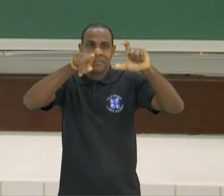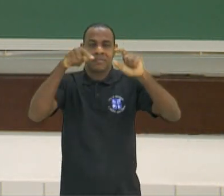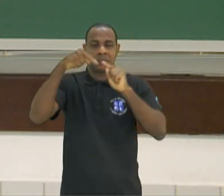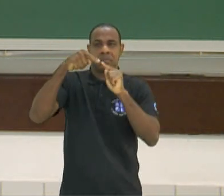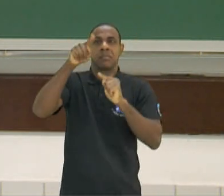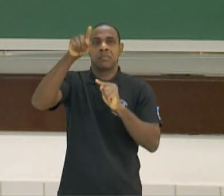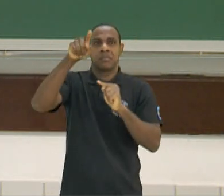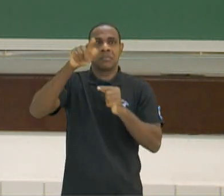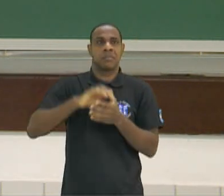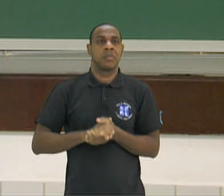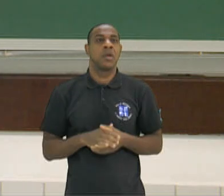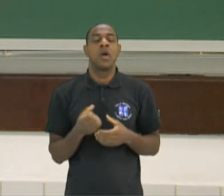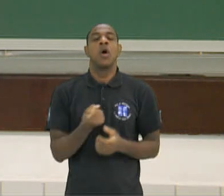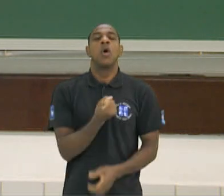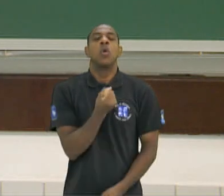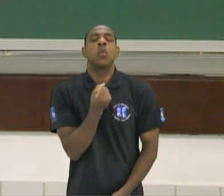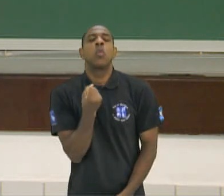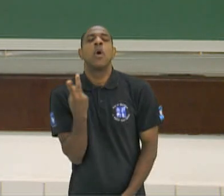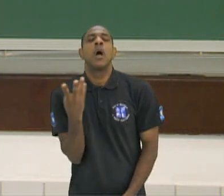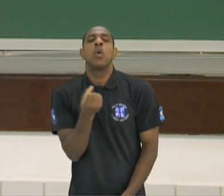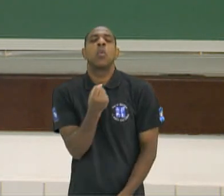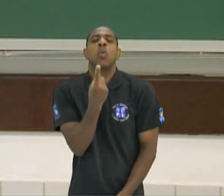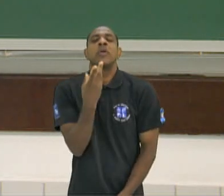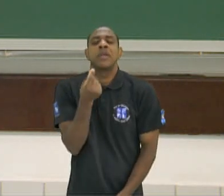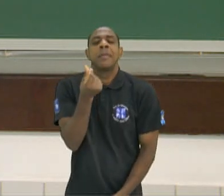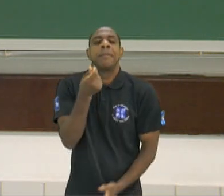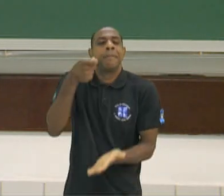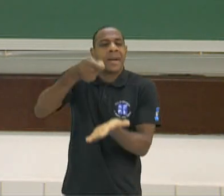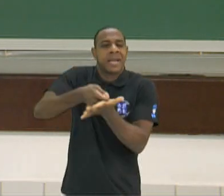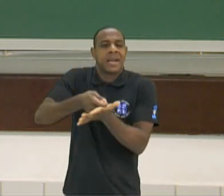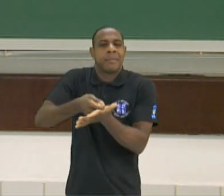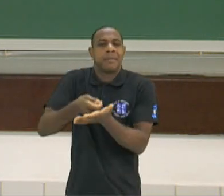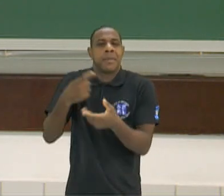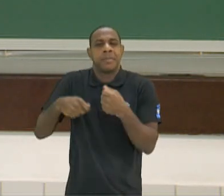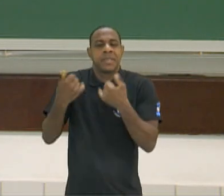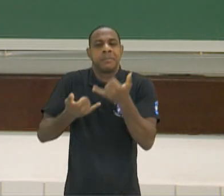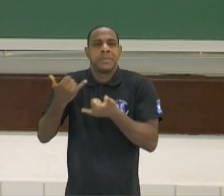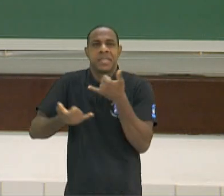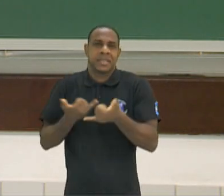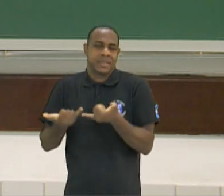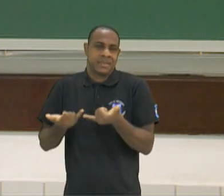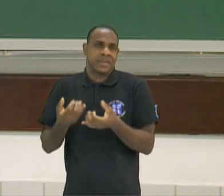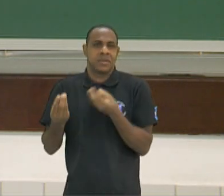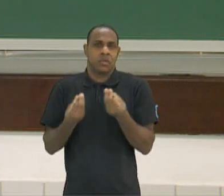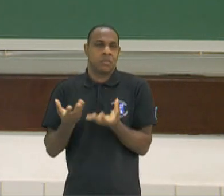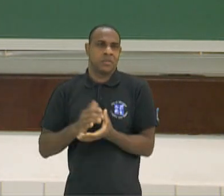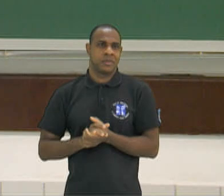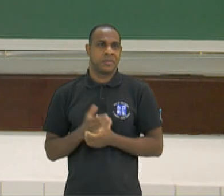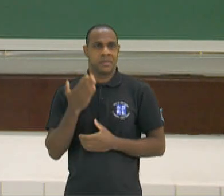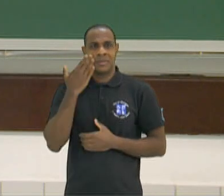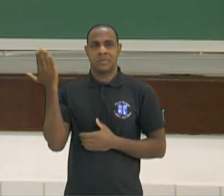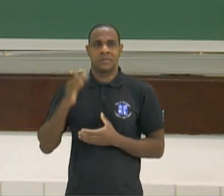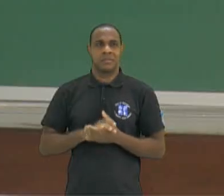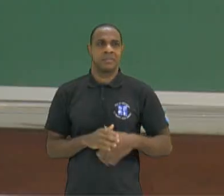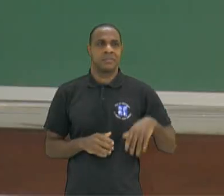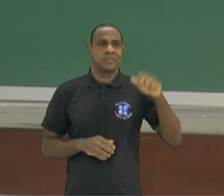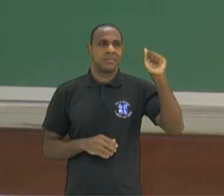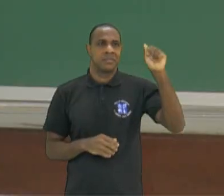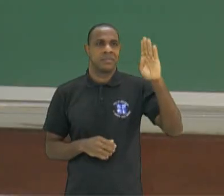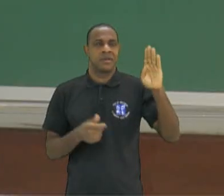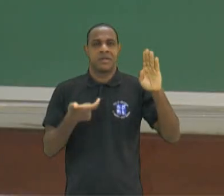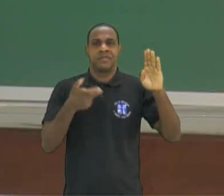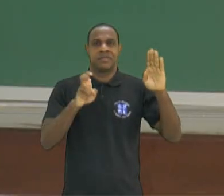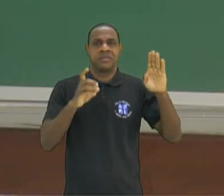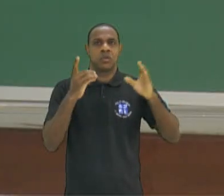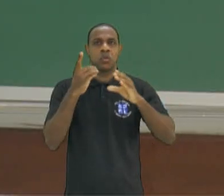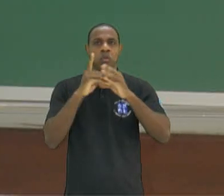game? Quanto era pago? Quanto é necessário para poder jogar? It costs $25 a year, $25